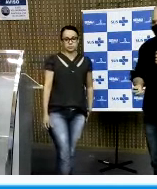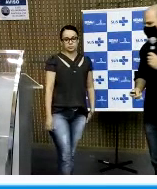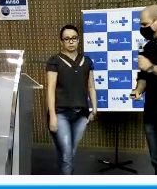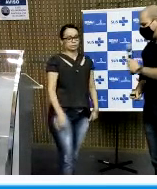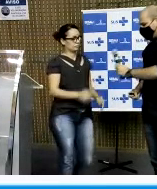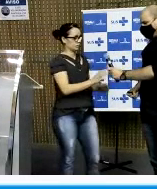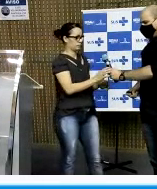tema.